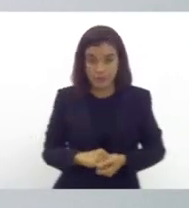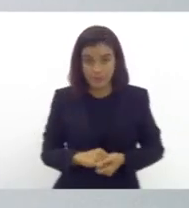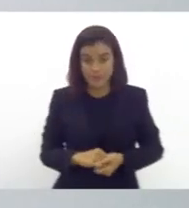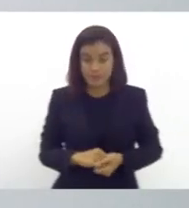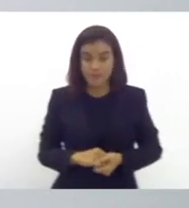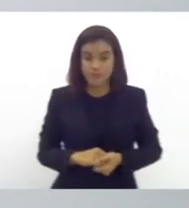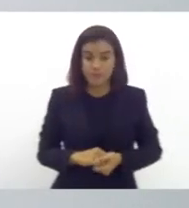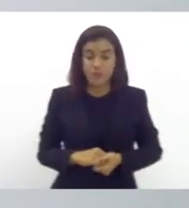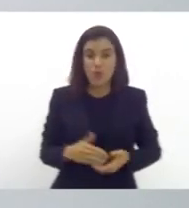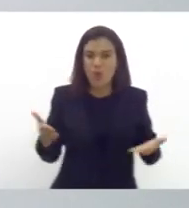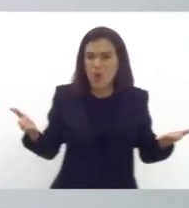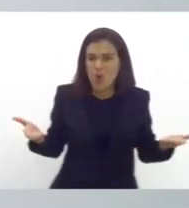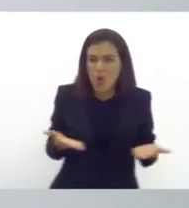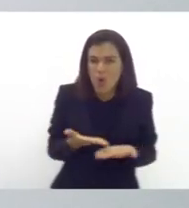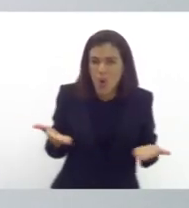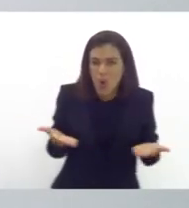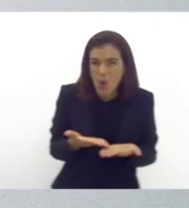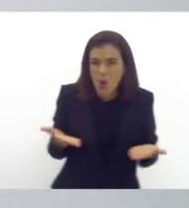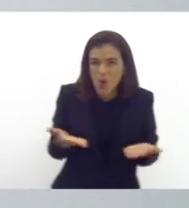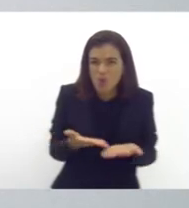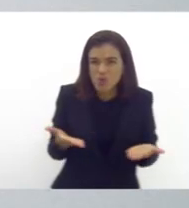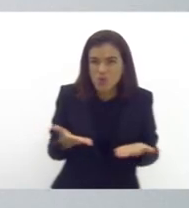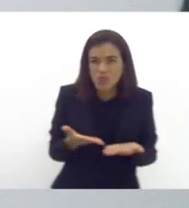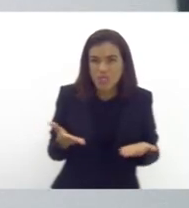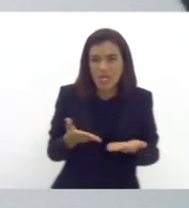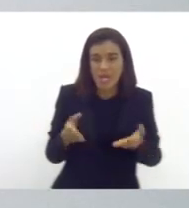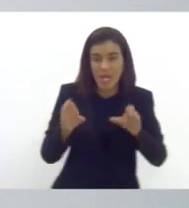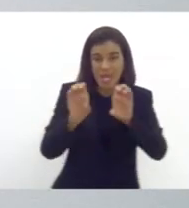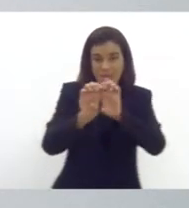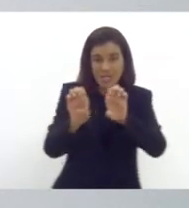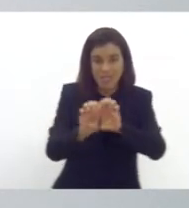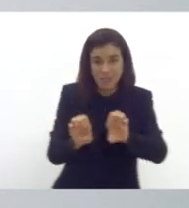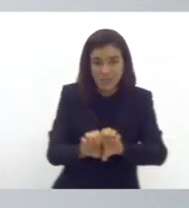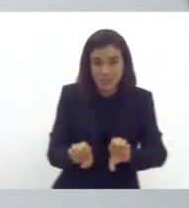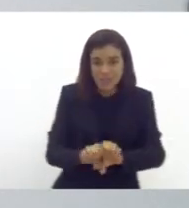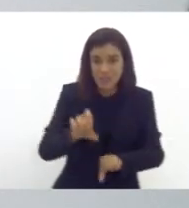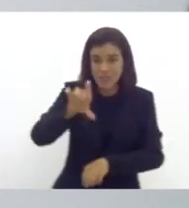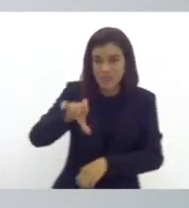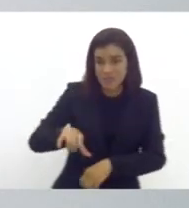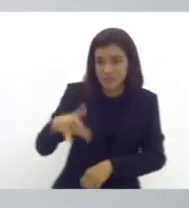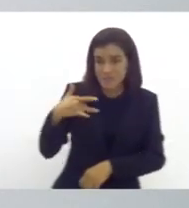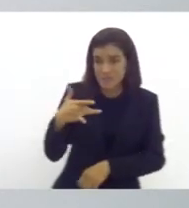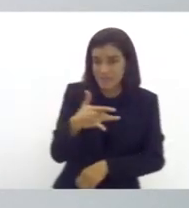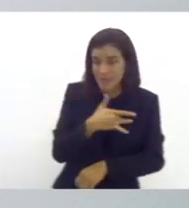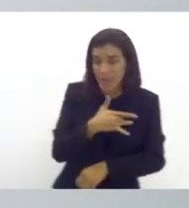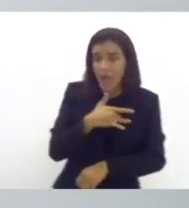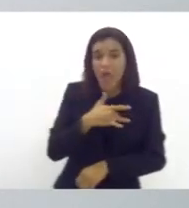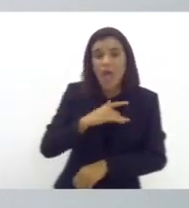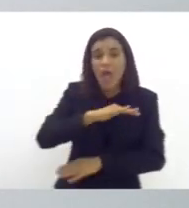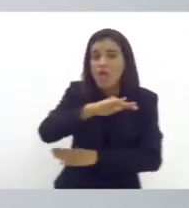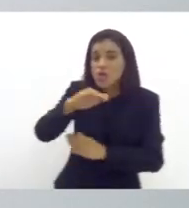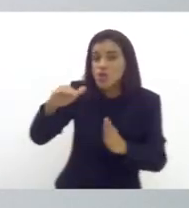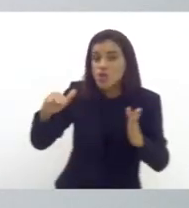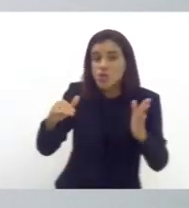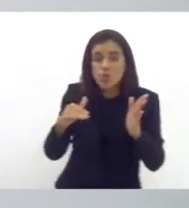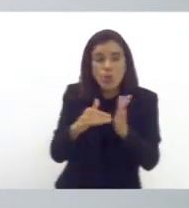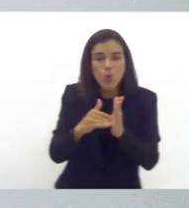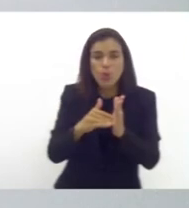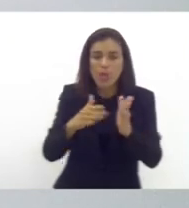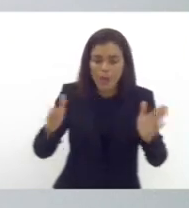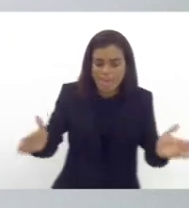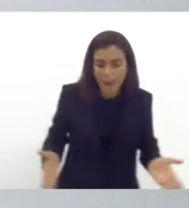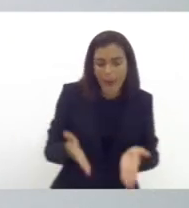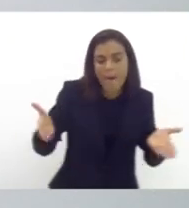se hoje em dia a estrutura dos planos de saúde é toda voltada para induzir as